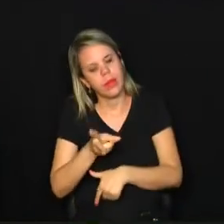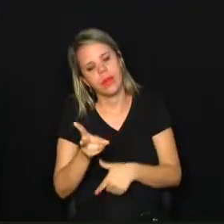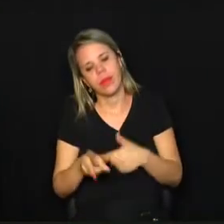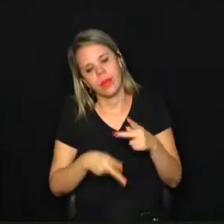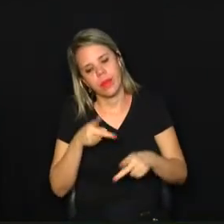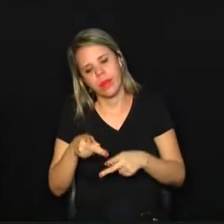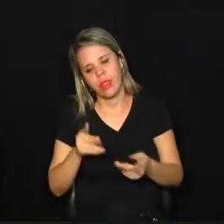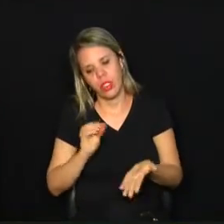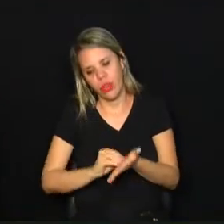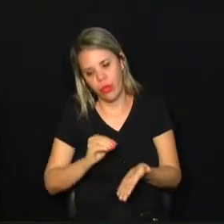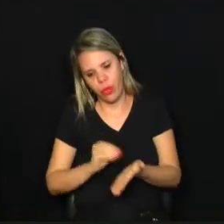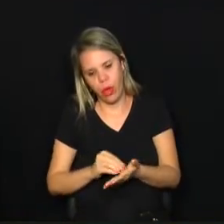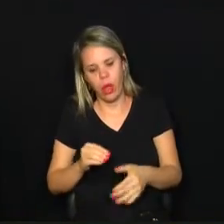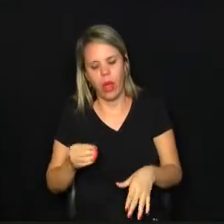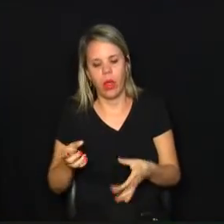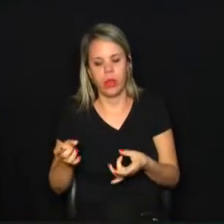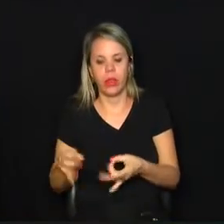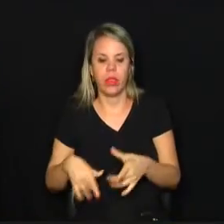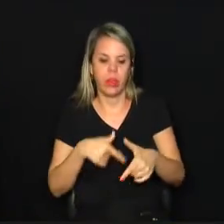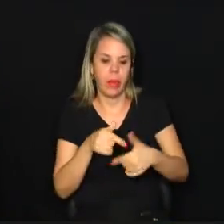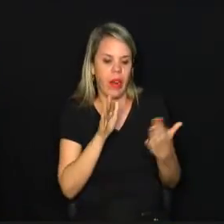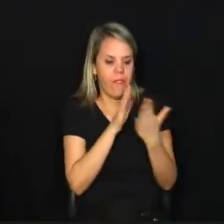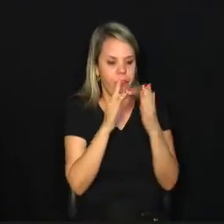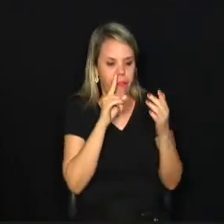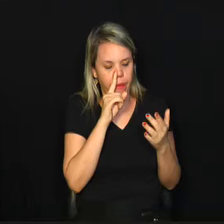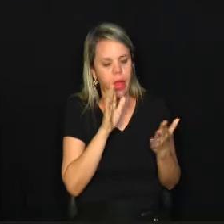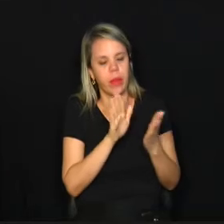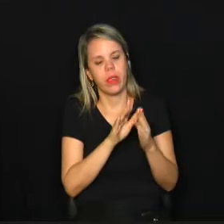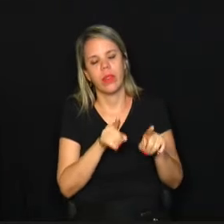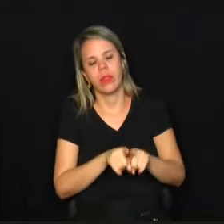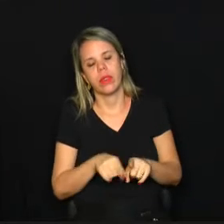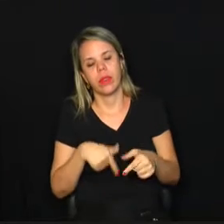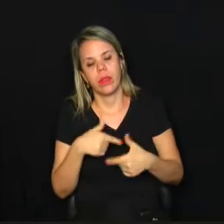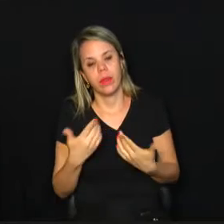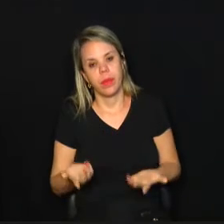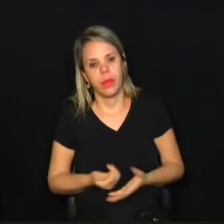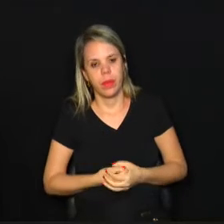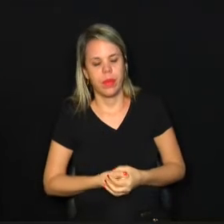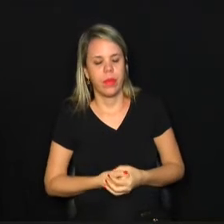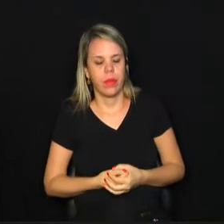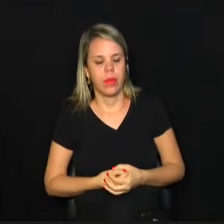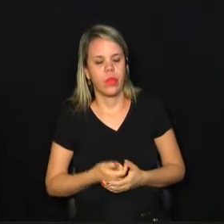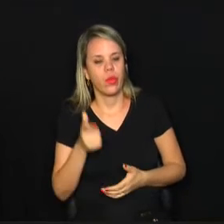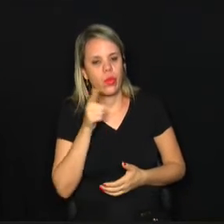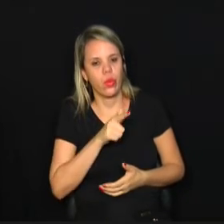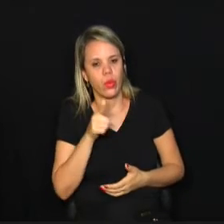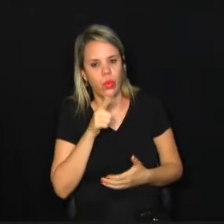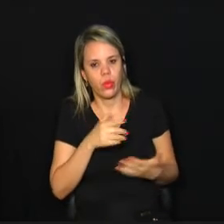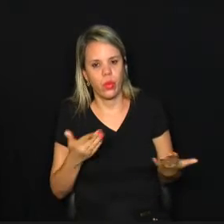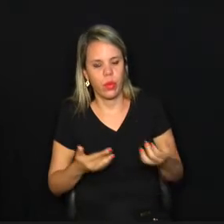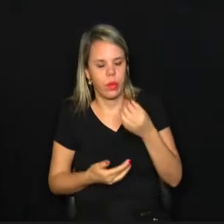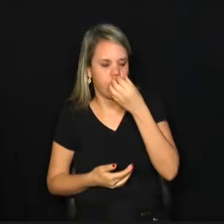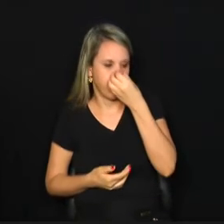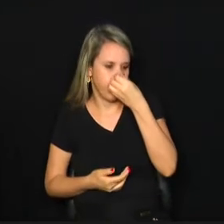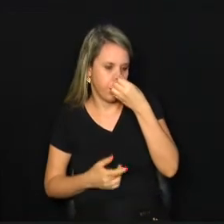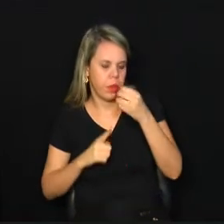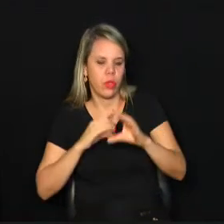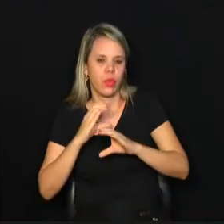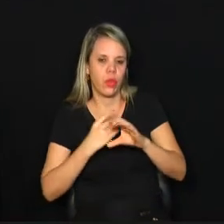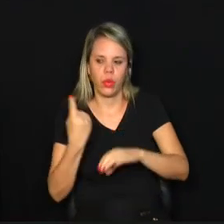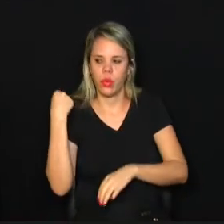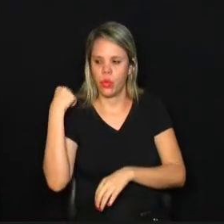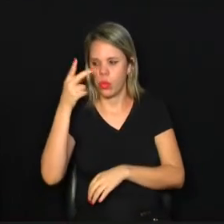sobrecarregam quem tá na linha de frente, quem está trabalhando. Estamos conseguindo agora, existia um concurso